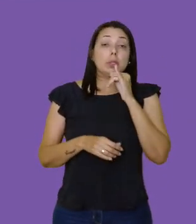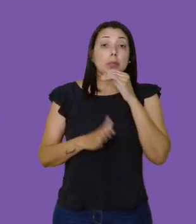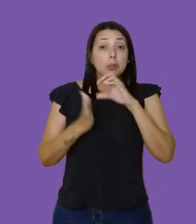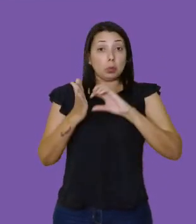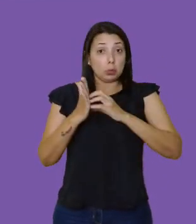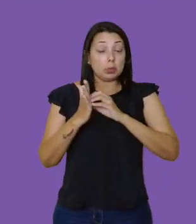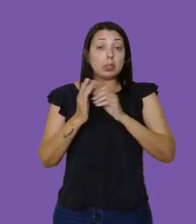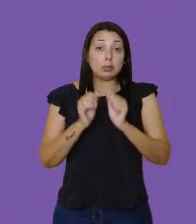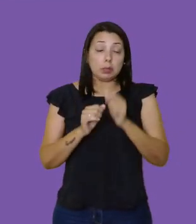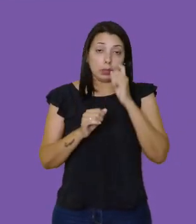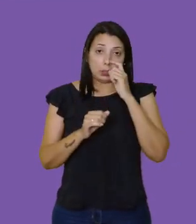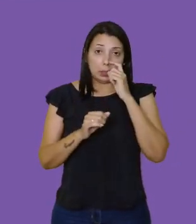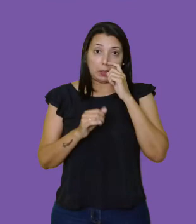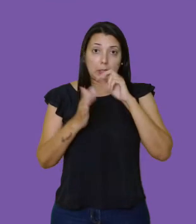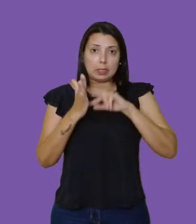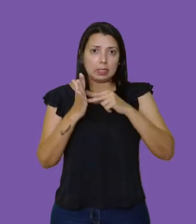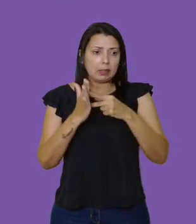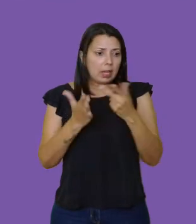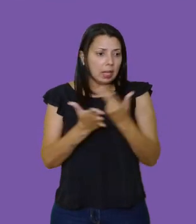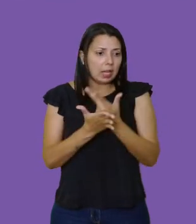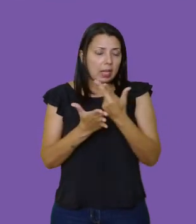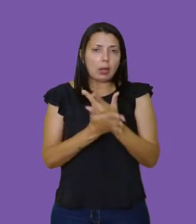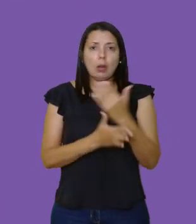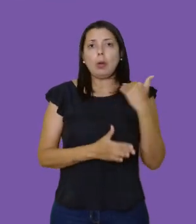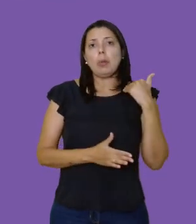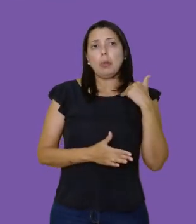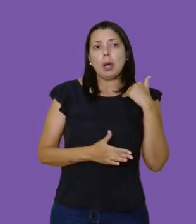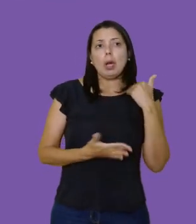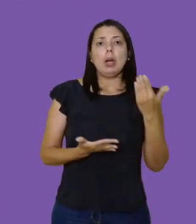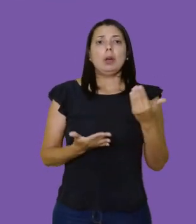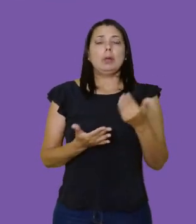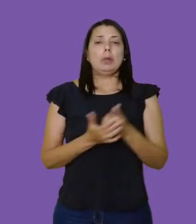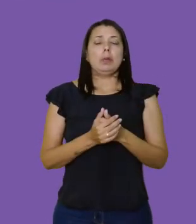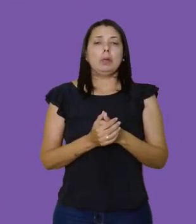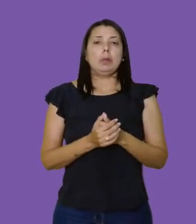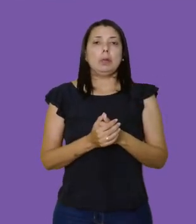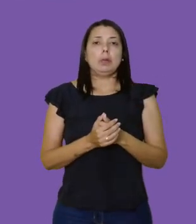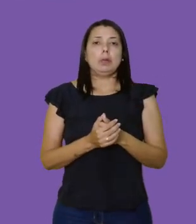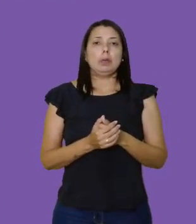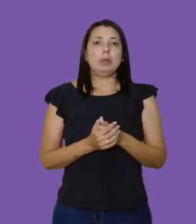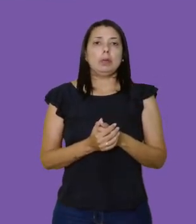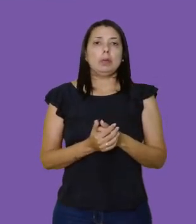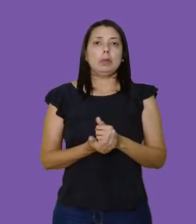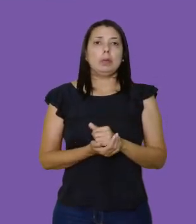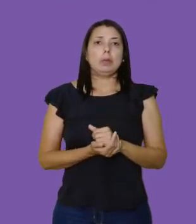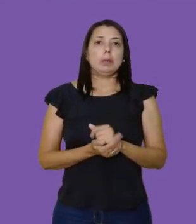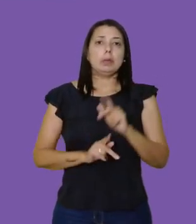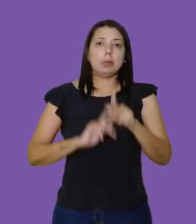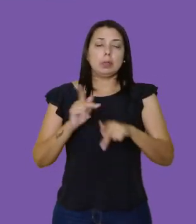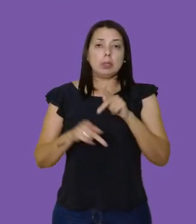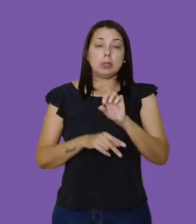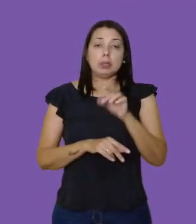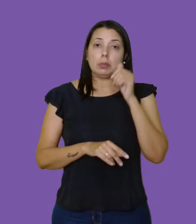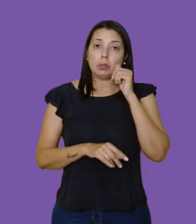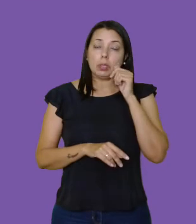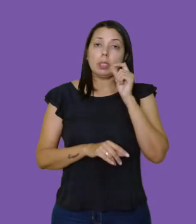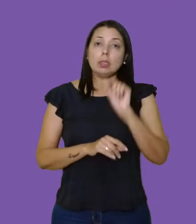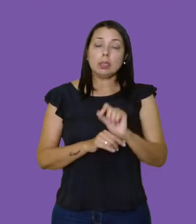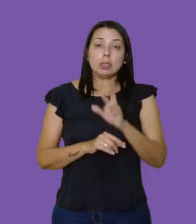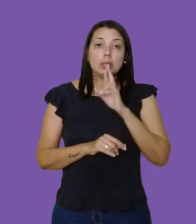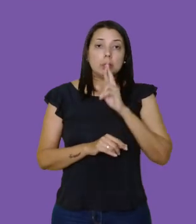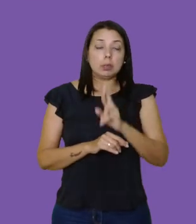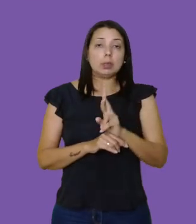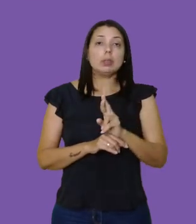que pode significar fraudes bancárias para o conjunto da população, para as mulheres pode resultar